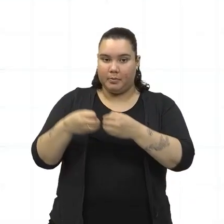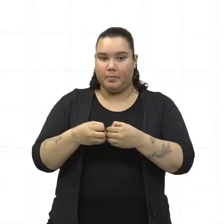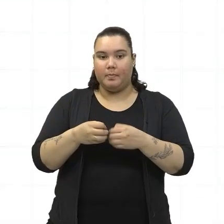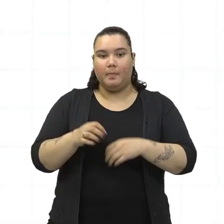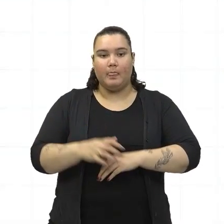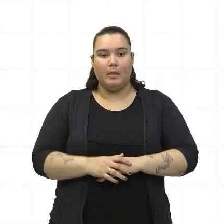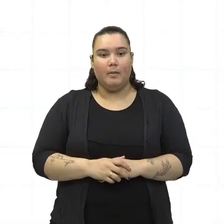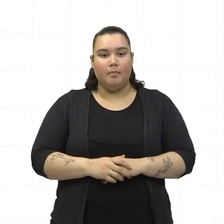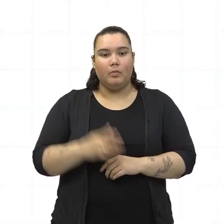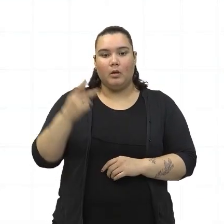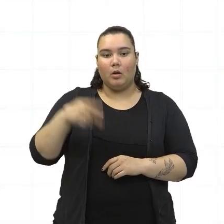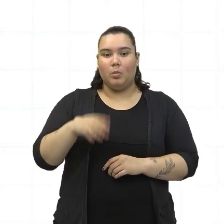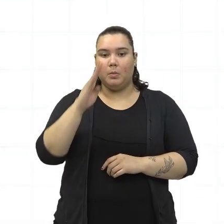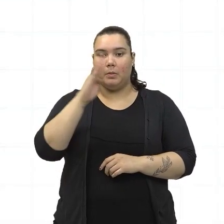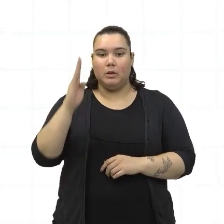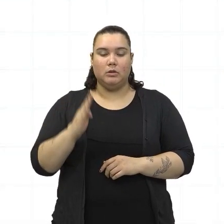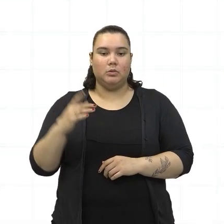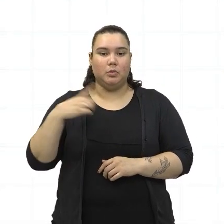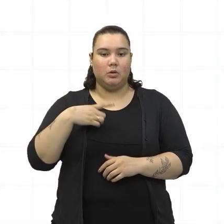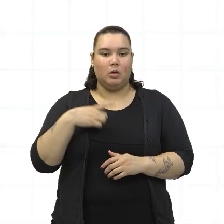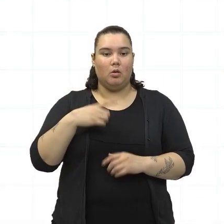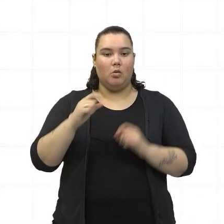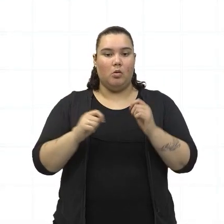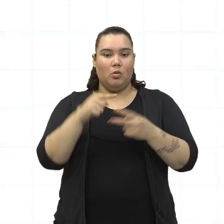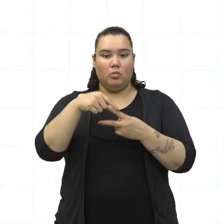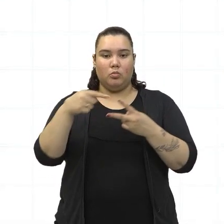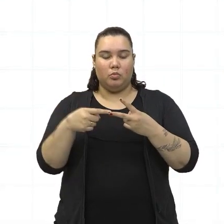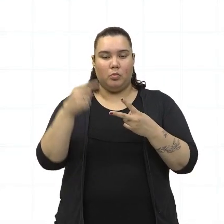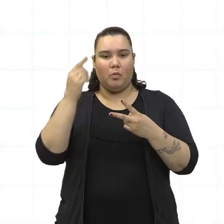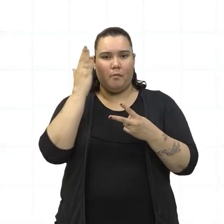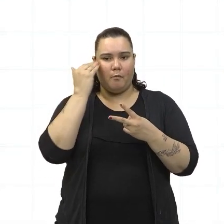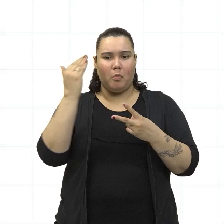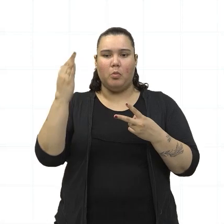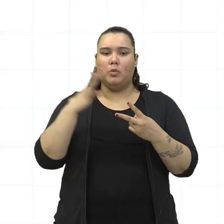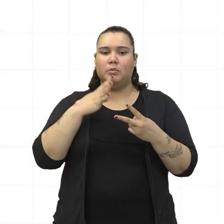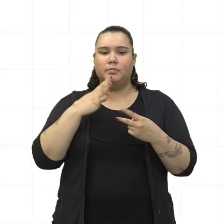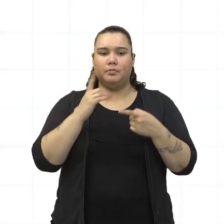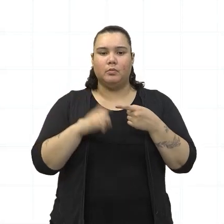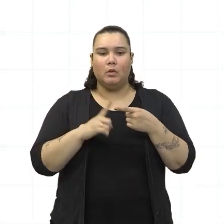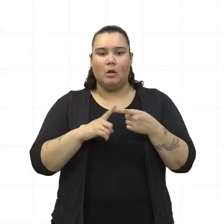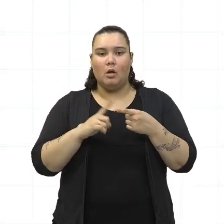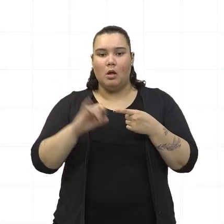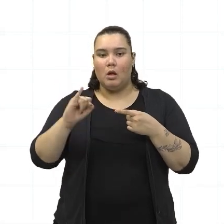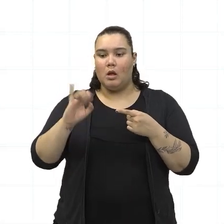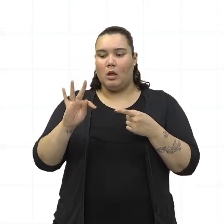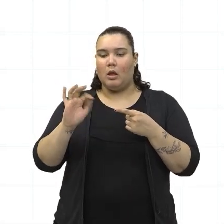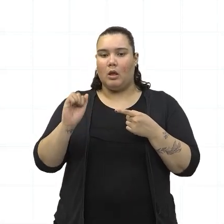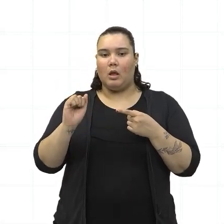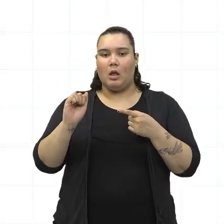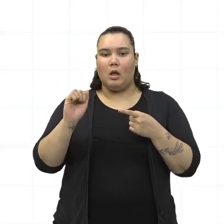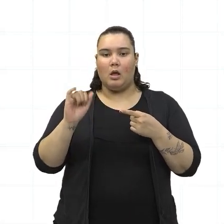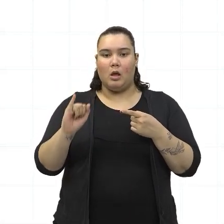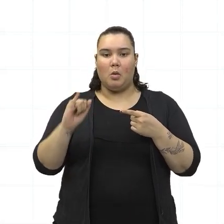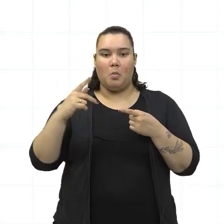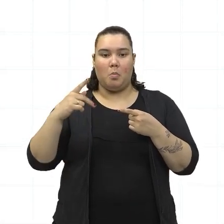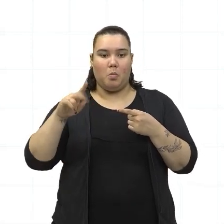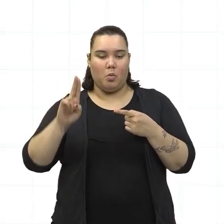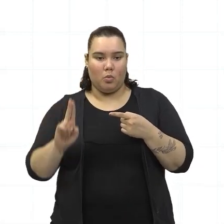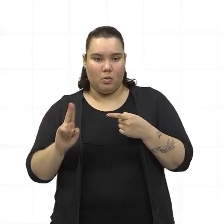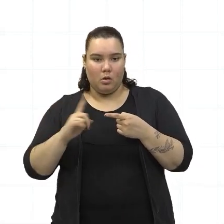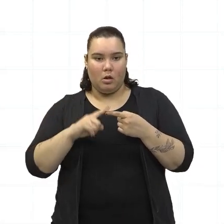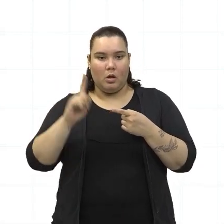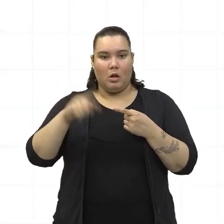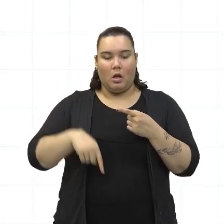Brasil. Olha só, nós temos aí duas bem famosas, né? Nós temos a usina hidrelétrica de Itaipu, que ela é conhecida ali como uma